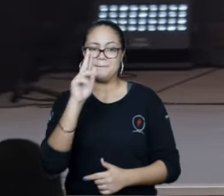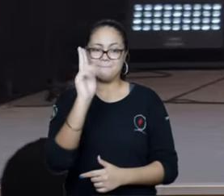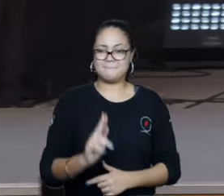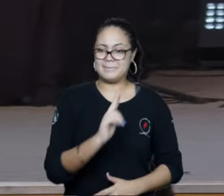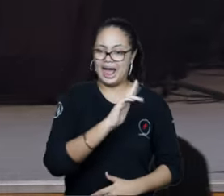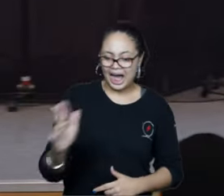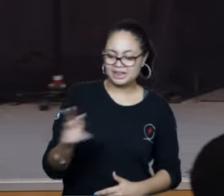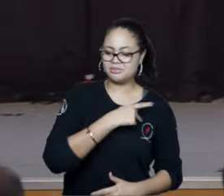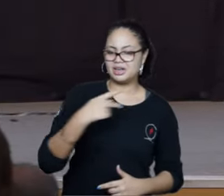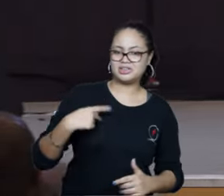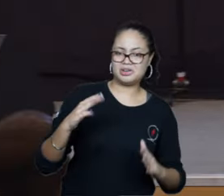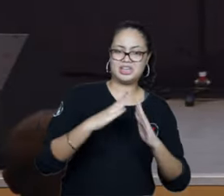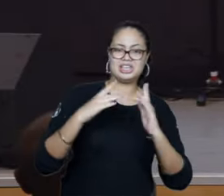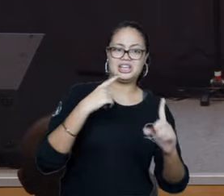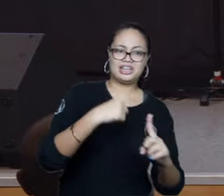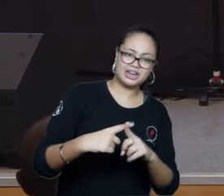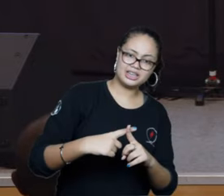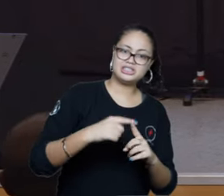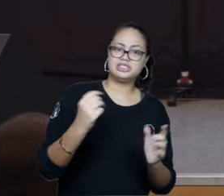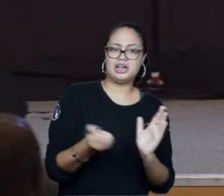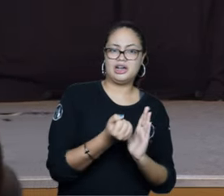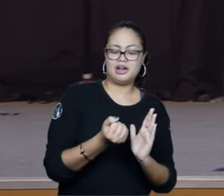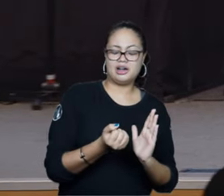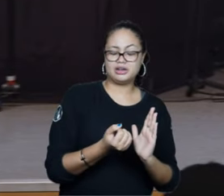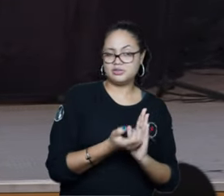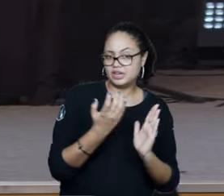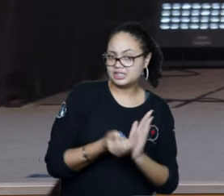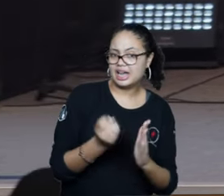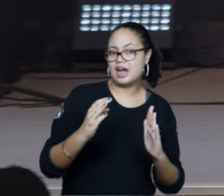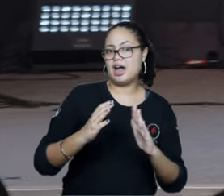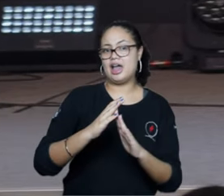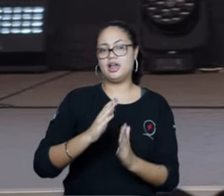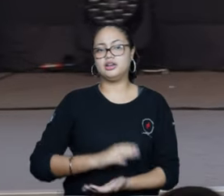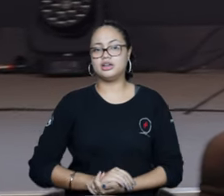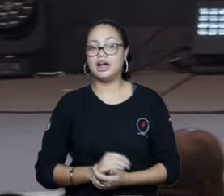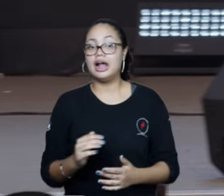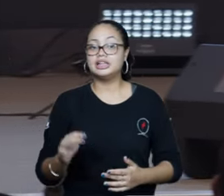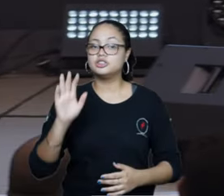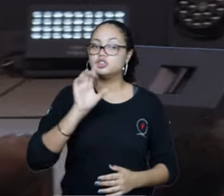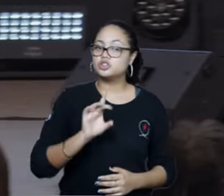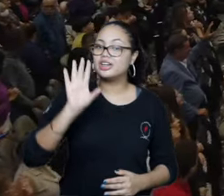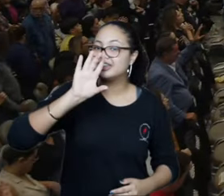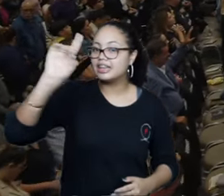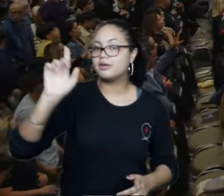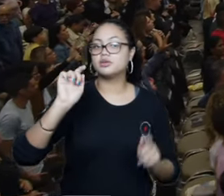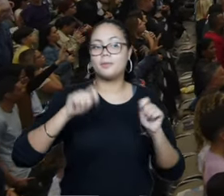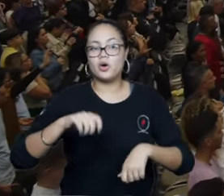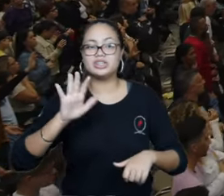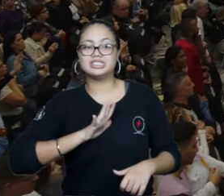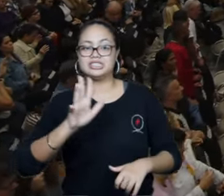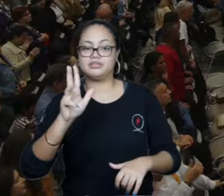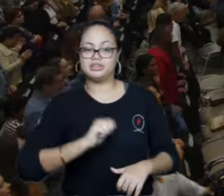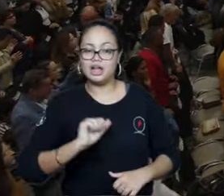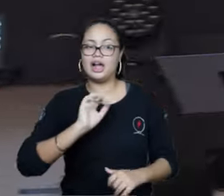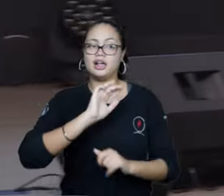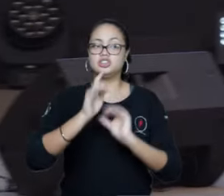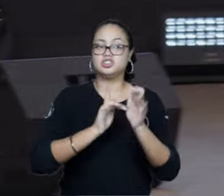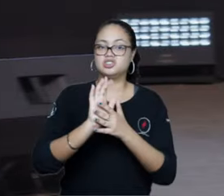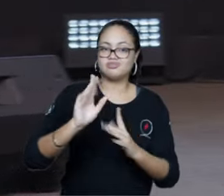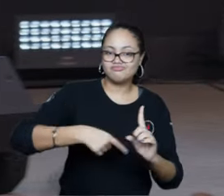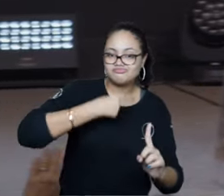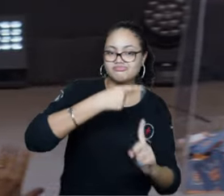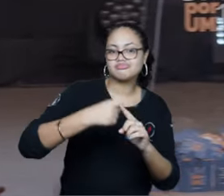nem igreja evangélica nem católica ele pode salvar você ele pagou o preço morreu por mim